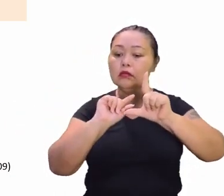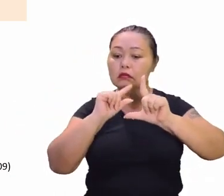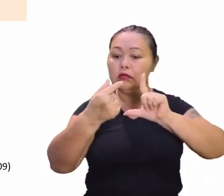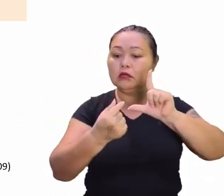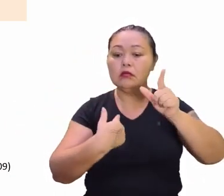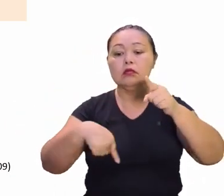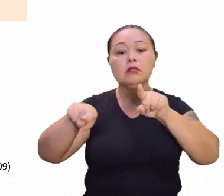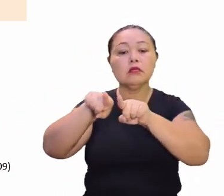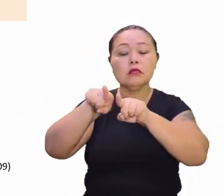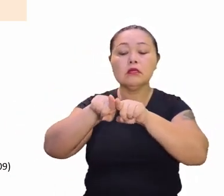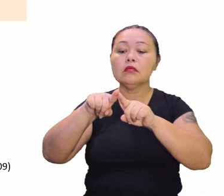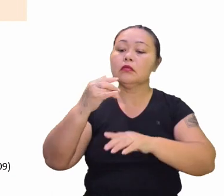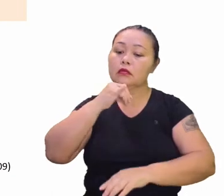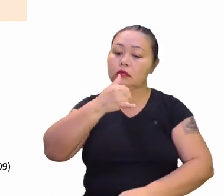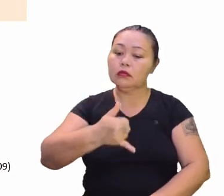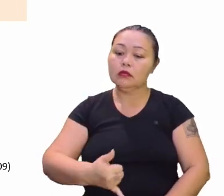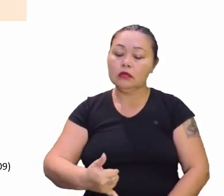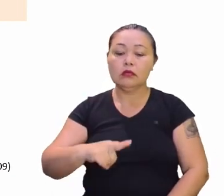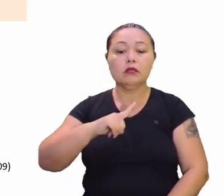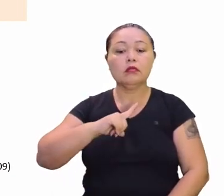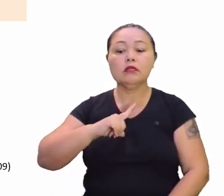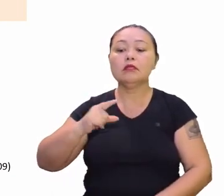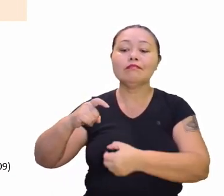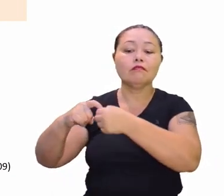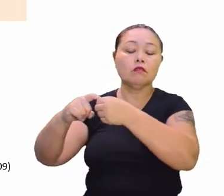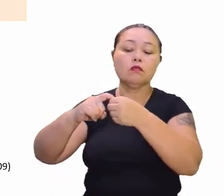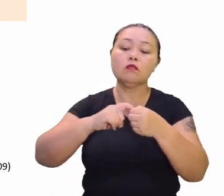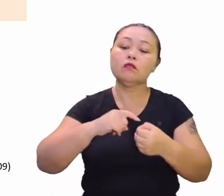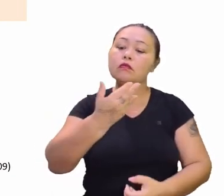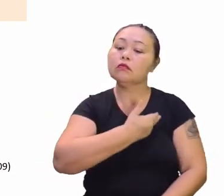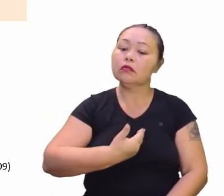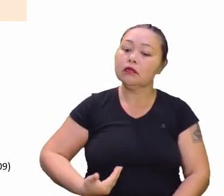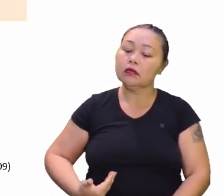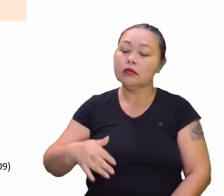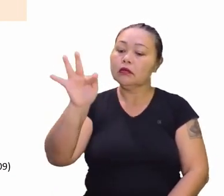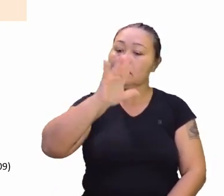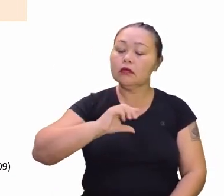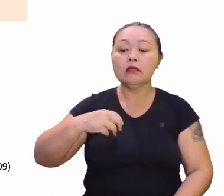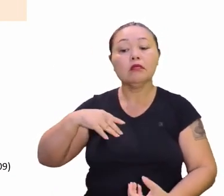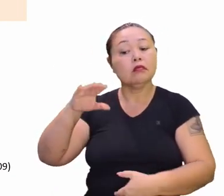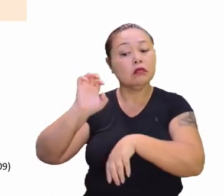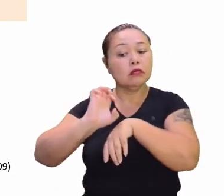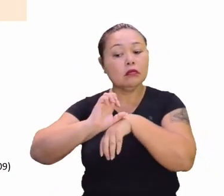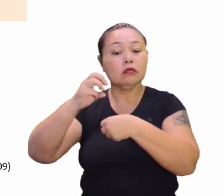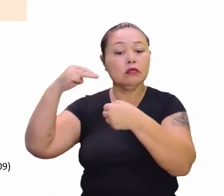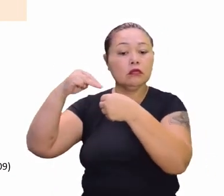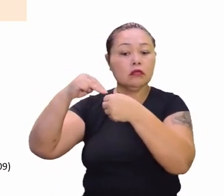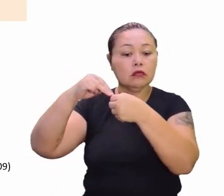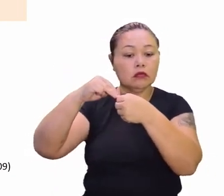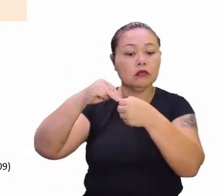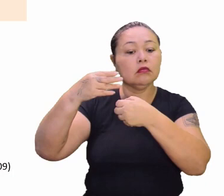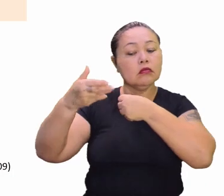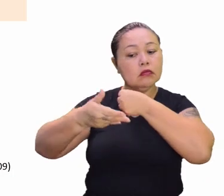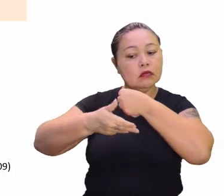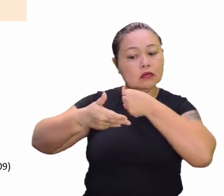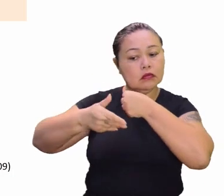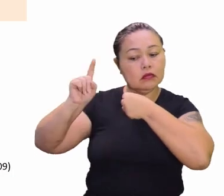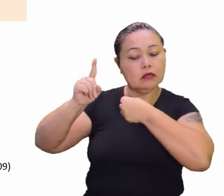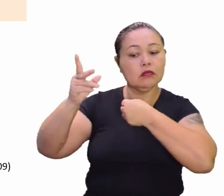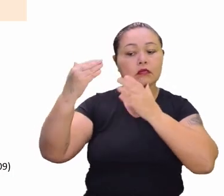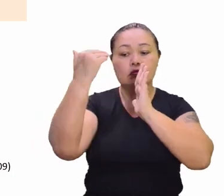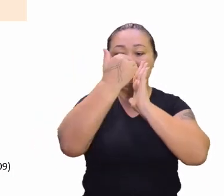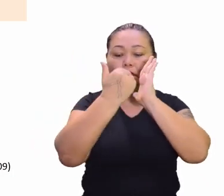energética do Brasil. A parceria do governo federal com os estados e municípios foi um dos pilares